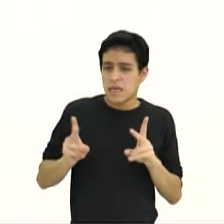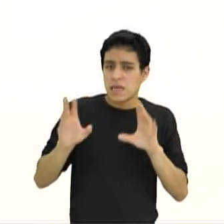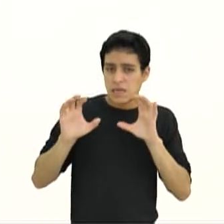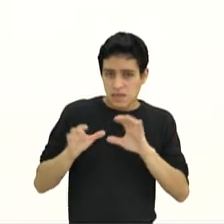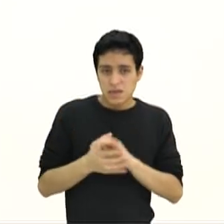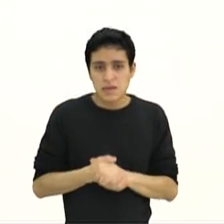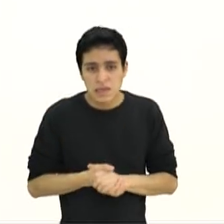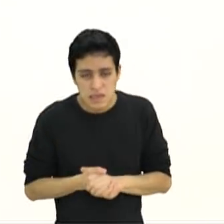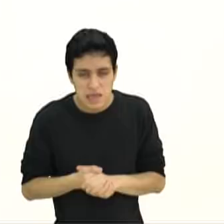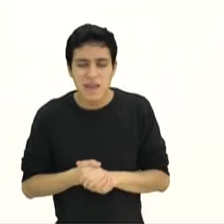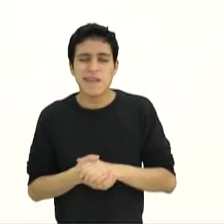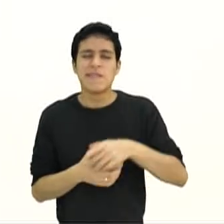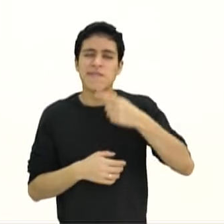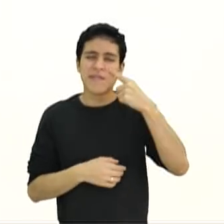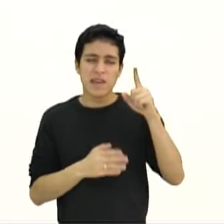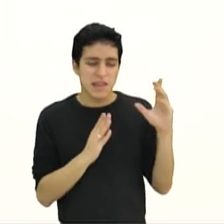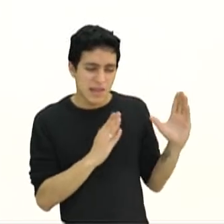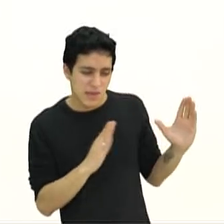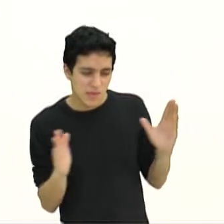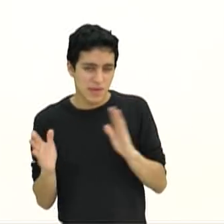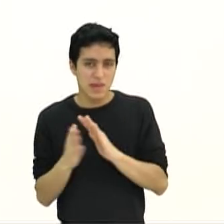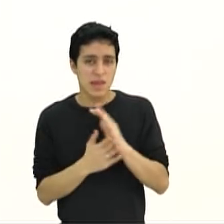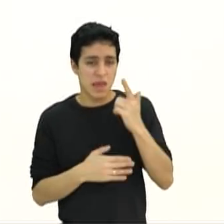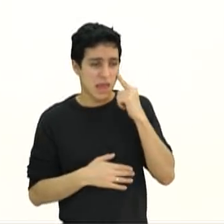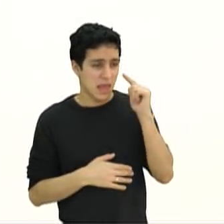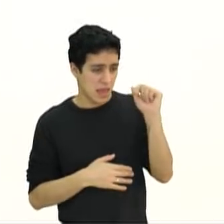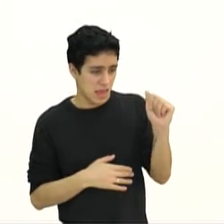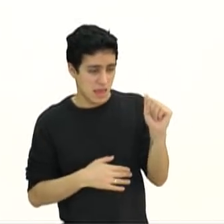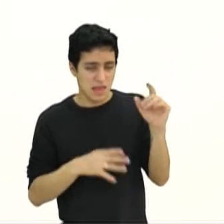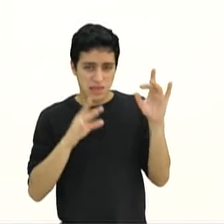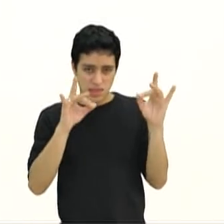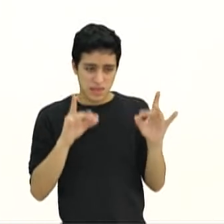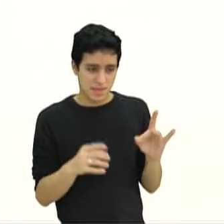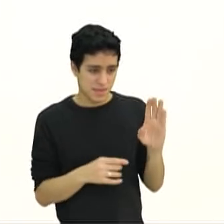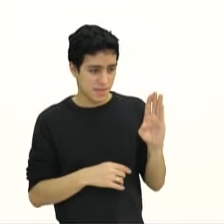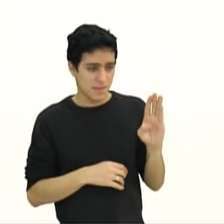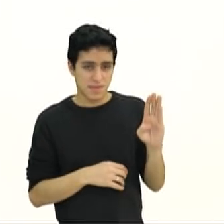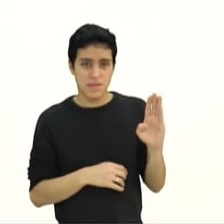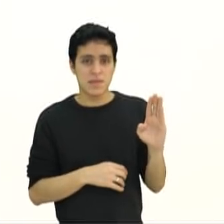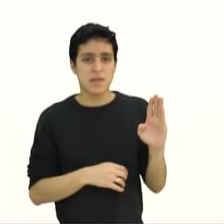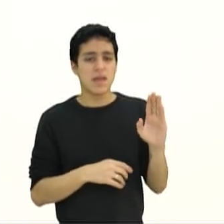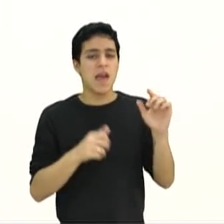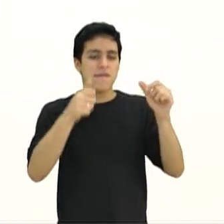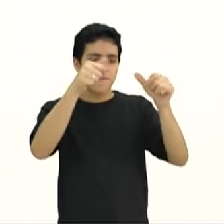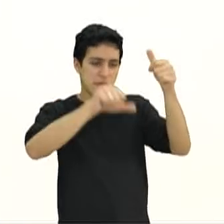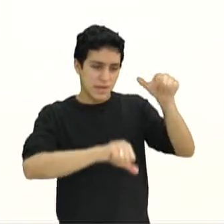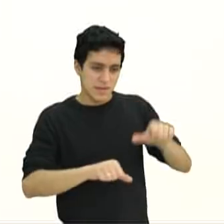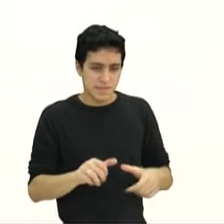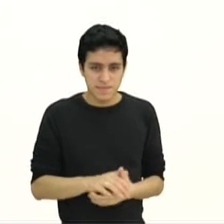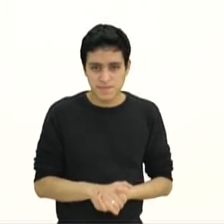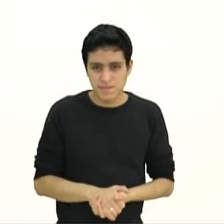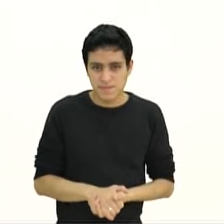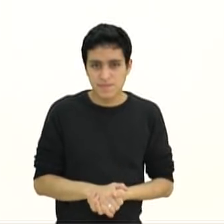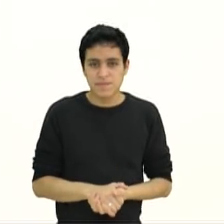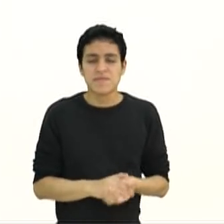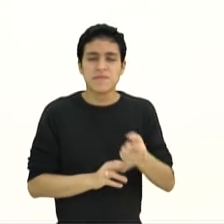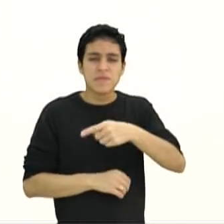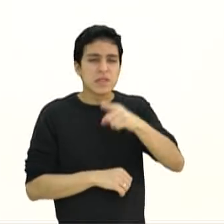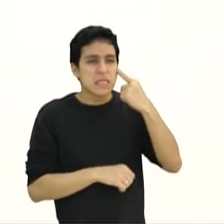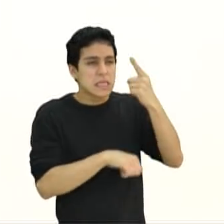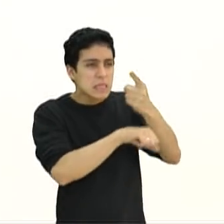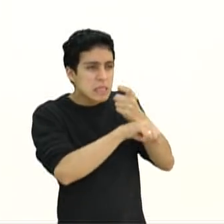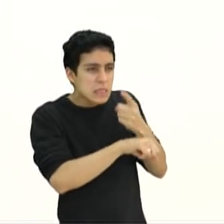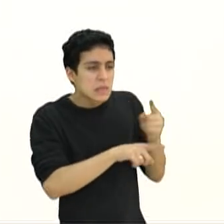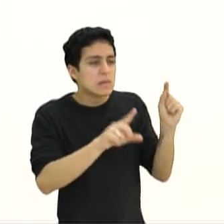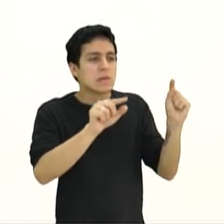assim. Identifique uma sequência. Letra A, descritiva. Letra B, avaliativa. Identifique